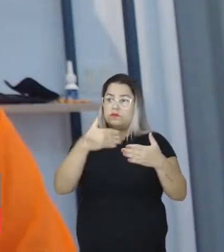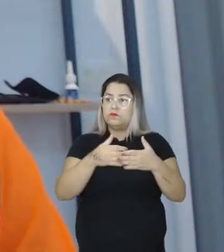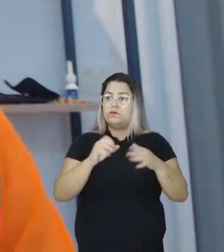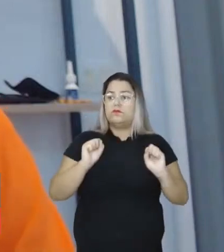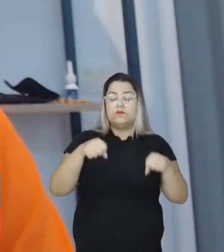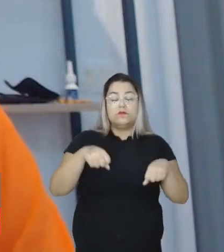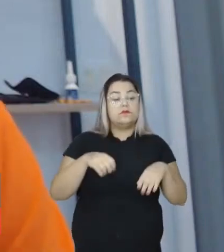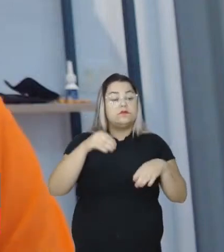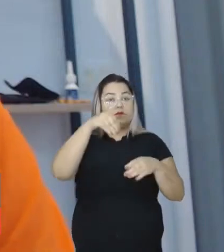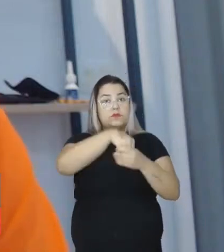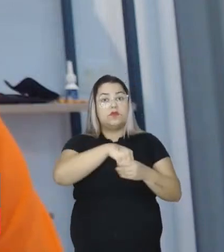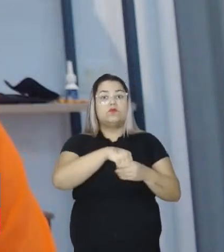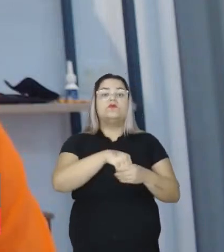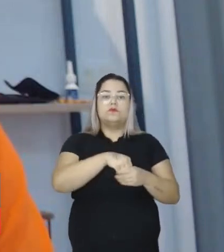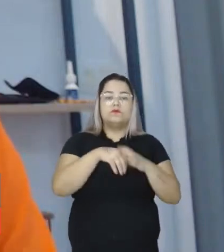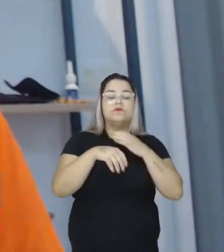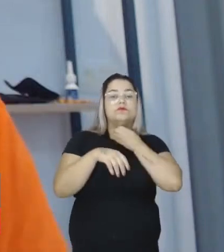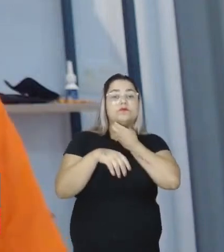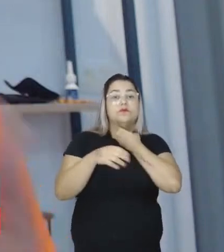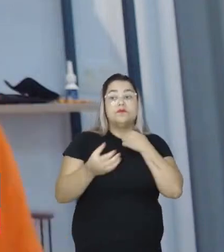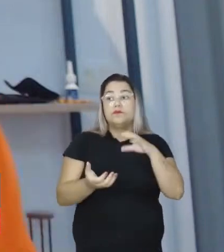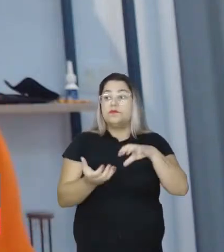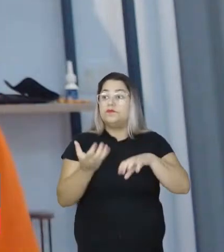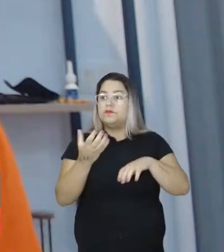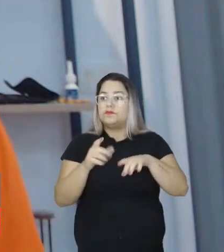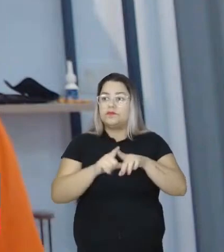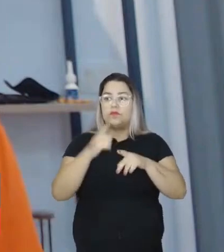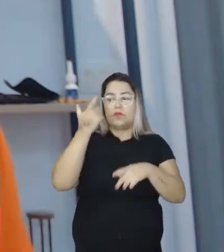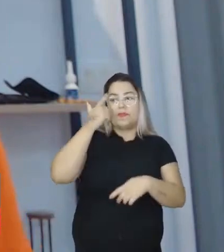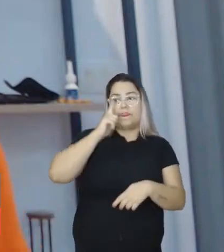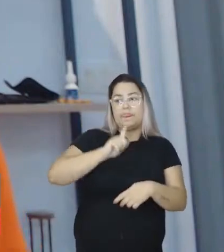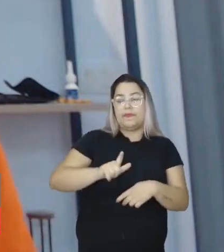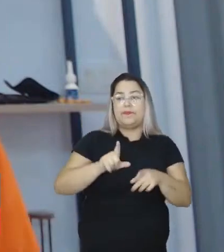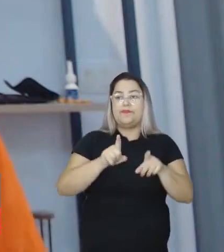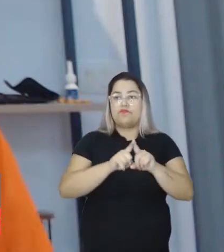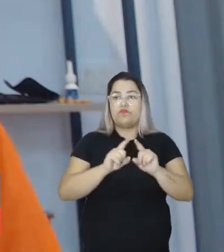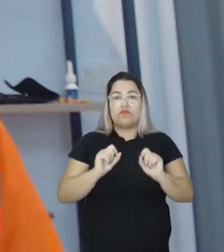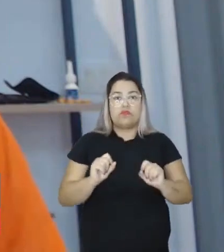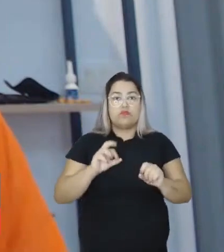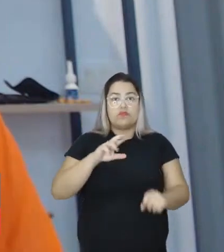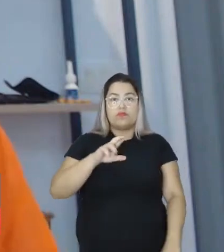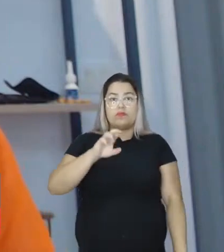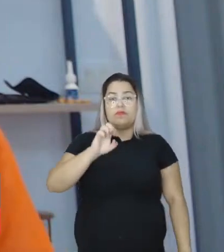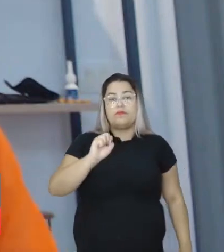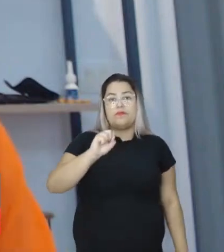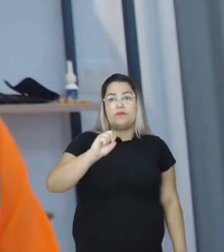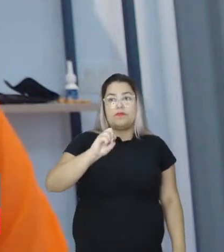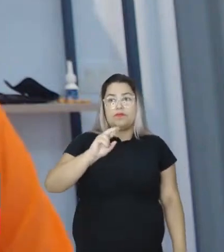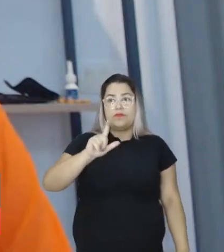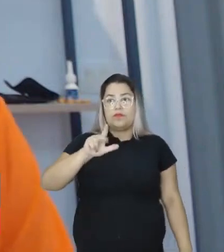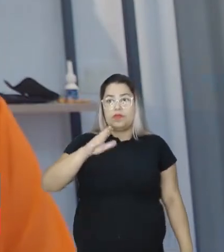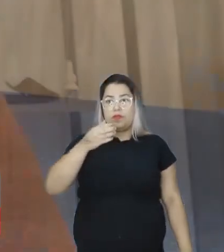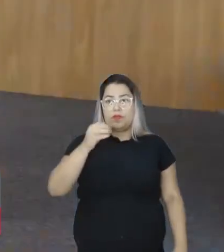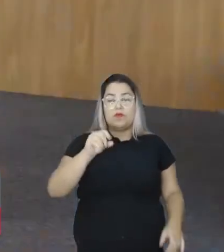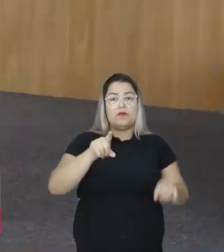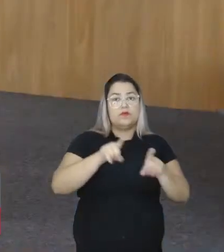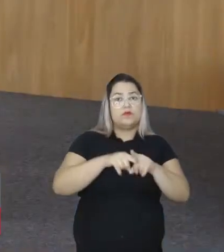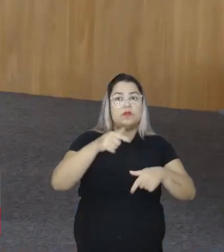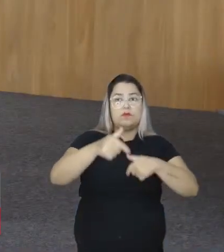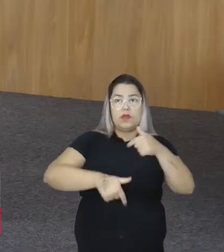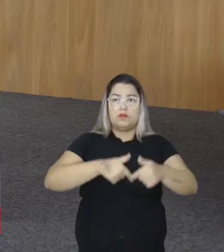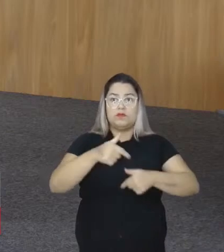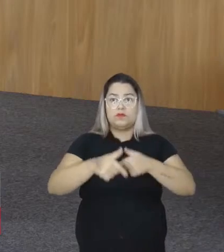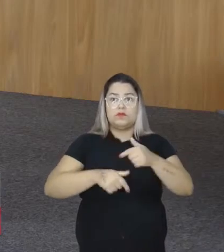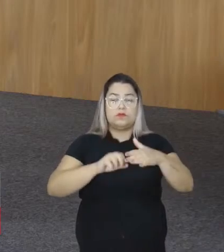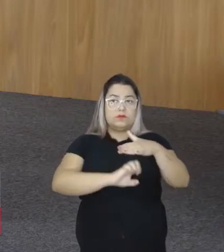do Congresso Nacional para revogar, mais uma vez, essa resolução que prejudica os trabalhadores e trabalhadoras